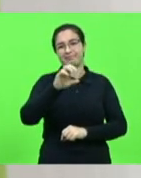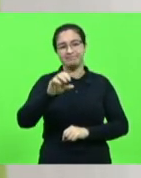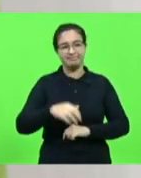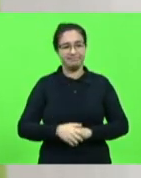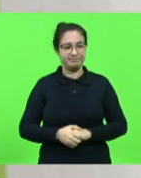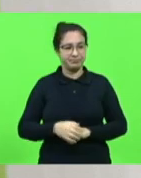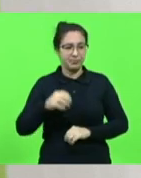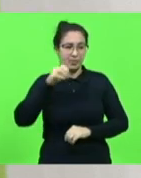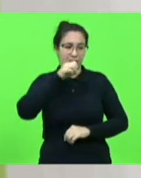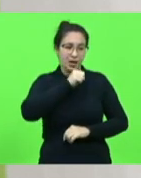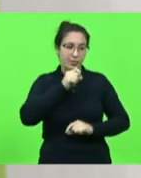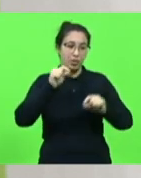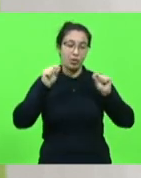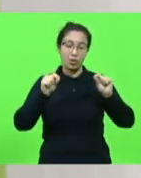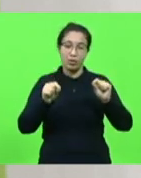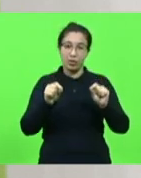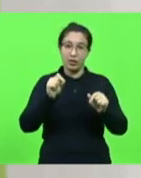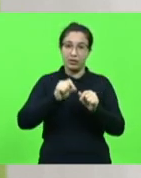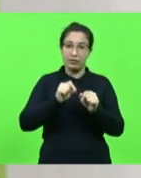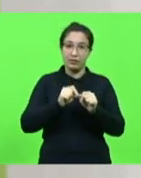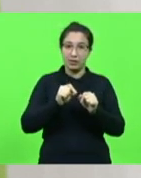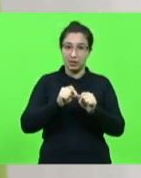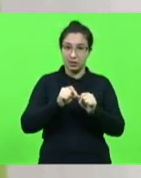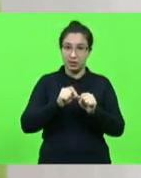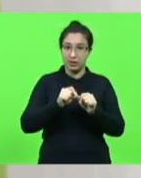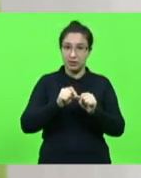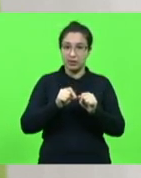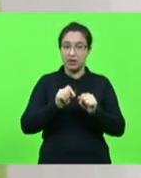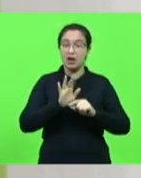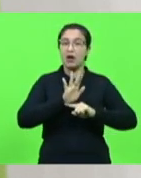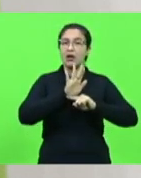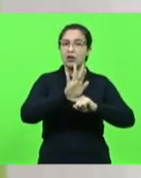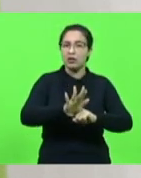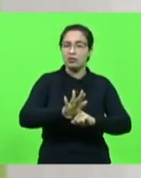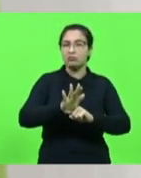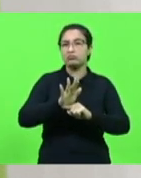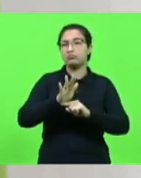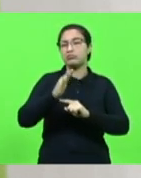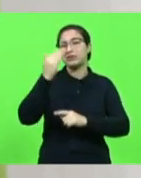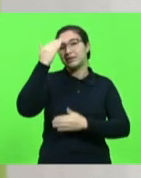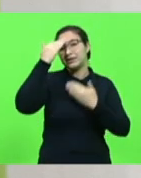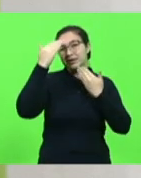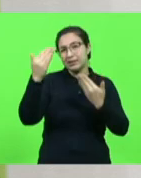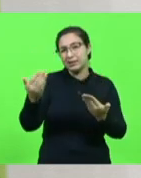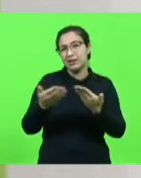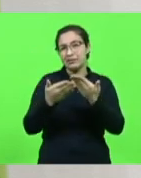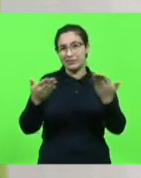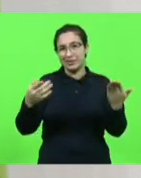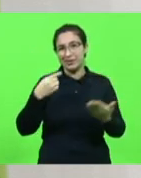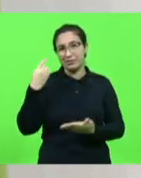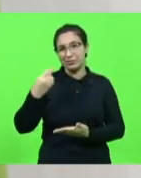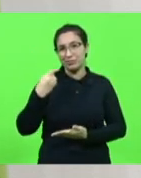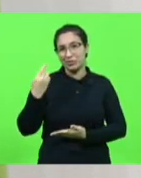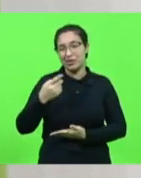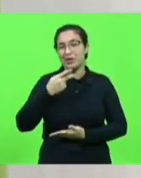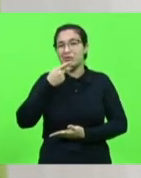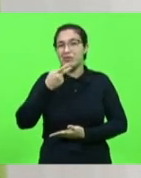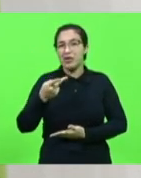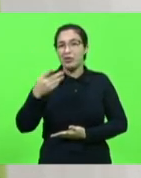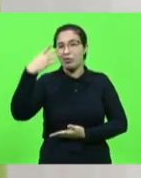rapidamente, fazer a minha homenagem também, agradecendo, sensibilizado, as manifestações dos senhores deputados. Ismael dos